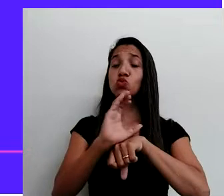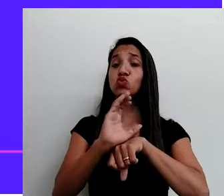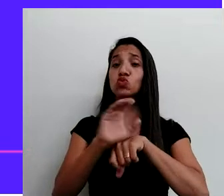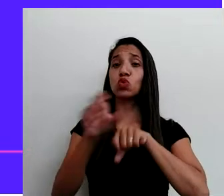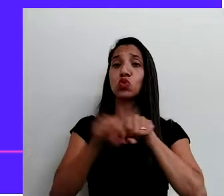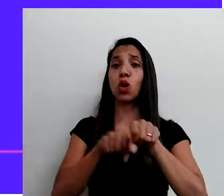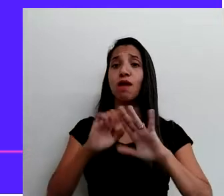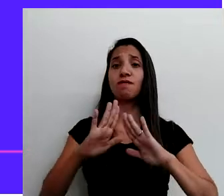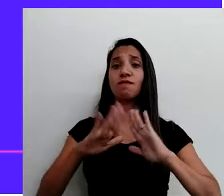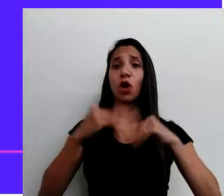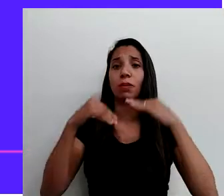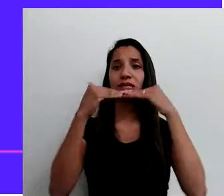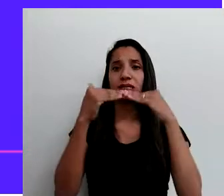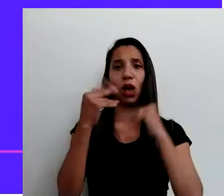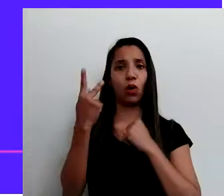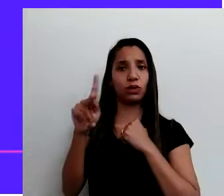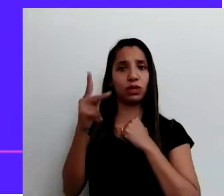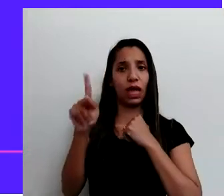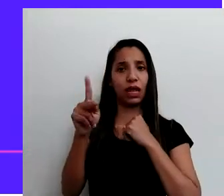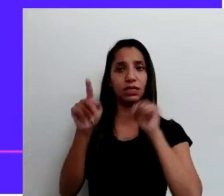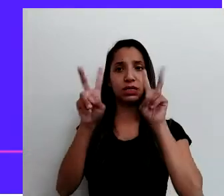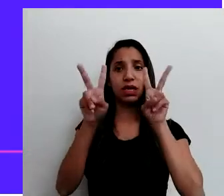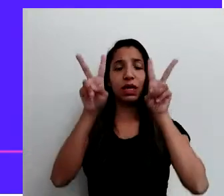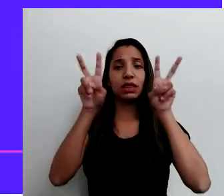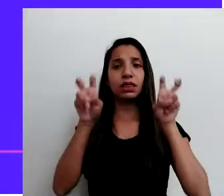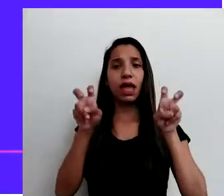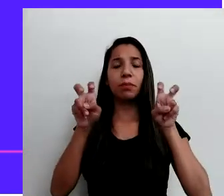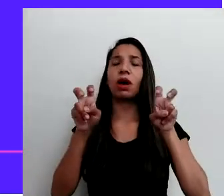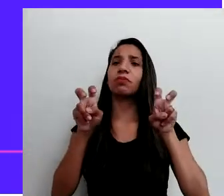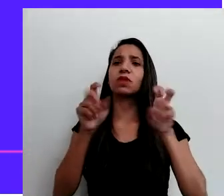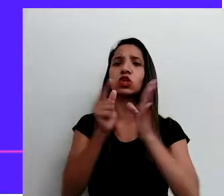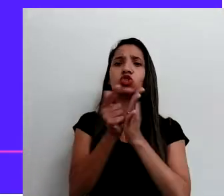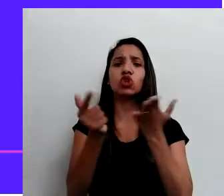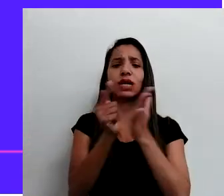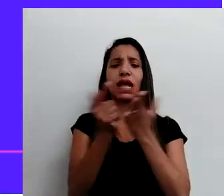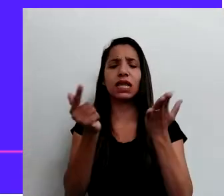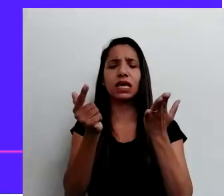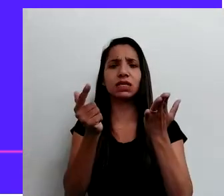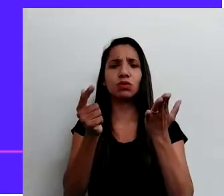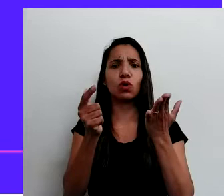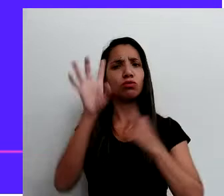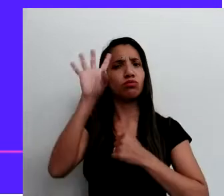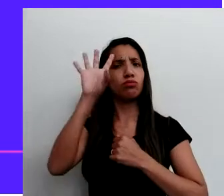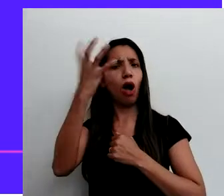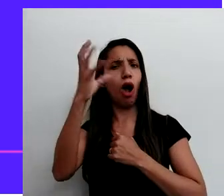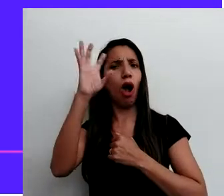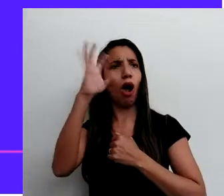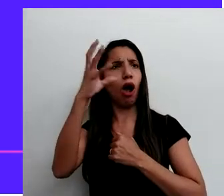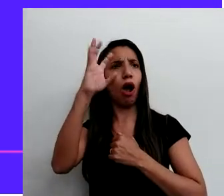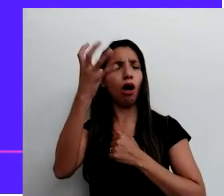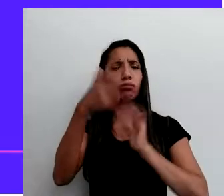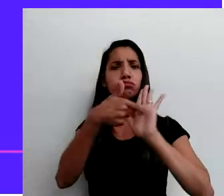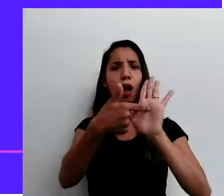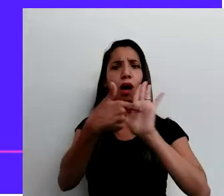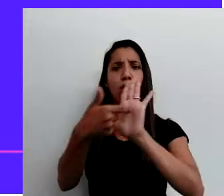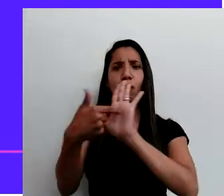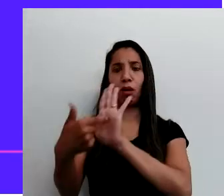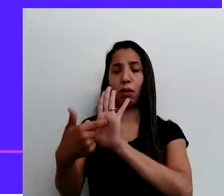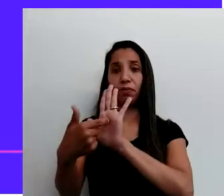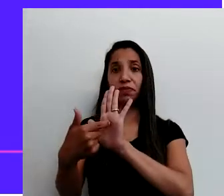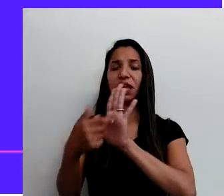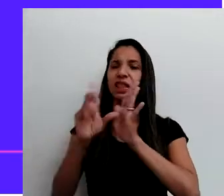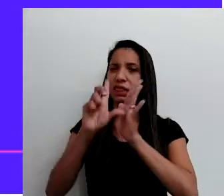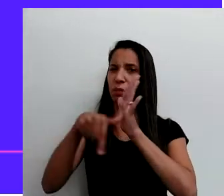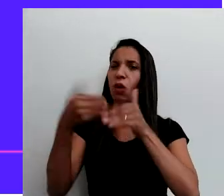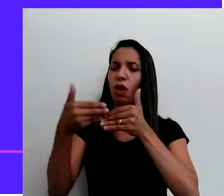recentemente sobre jornalismo de soluções, né? E a gente, eu posso falar mais disso adiante, imagino